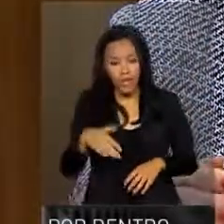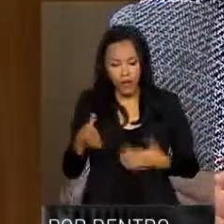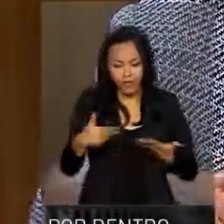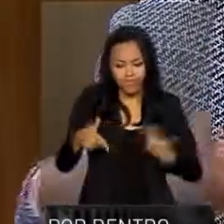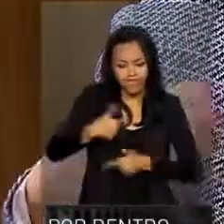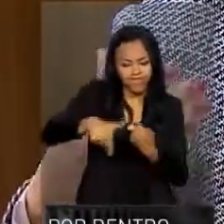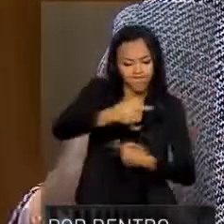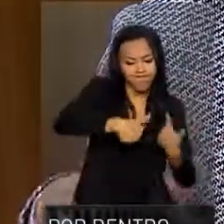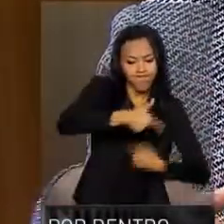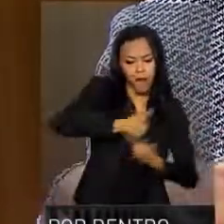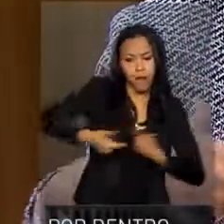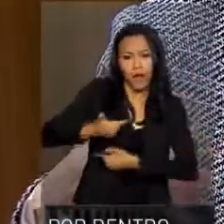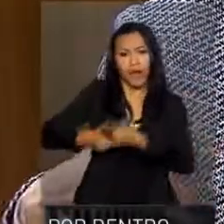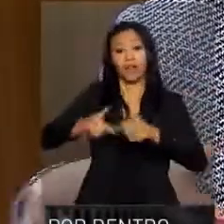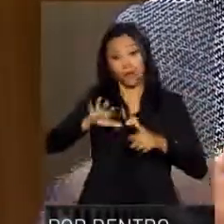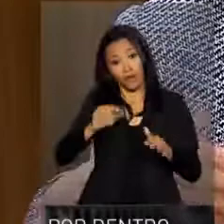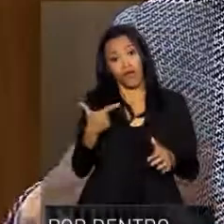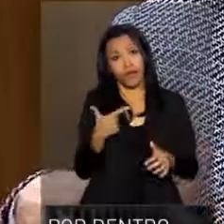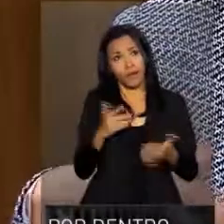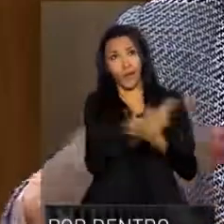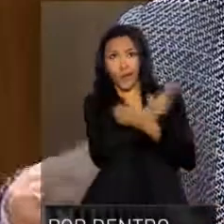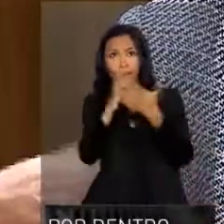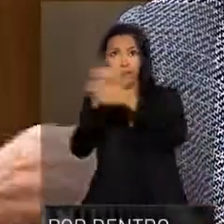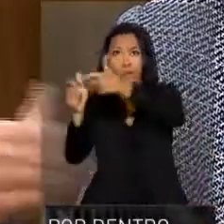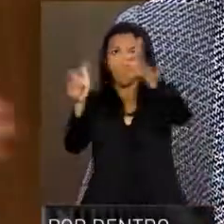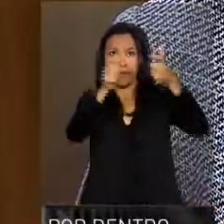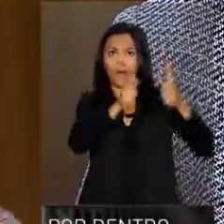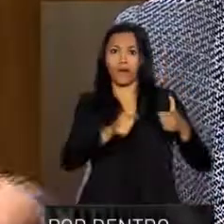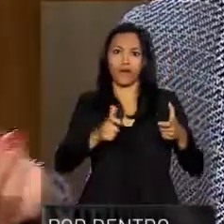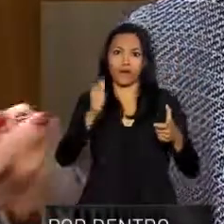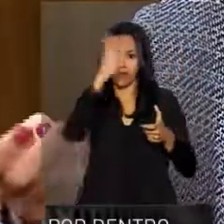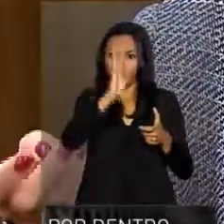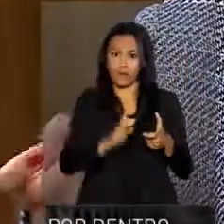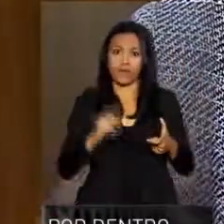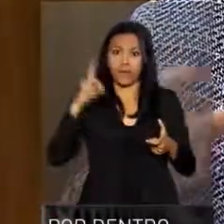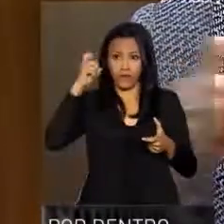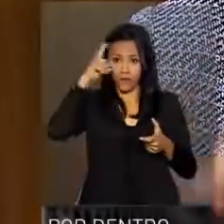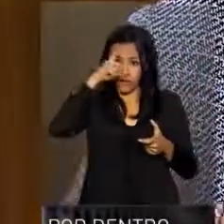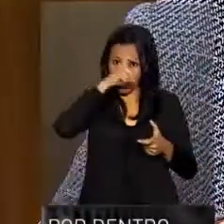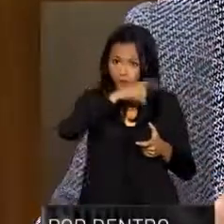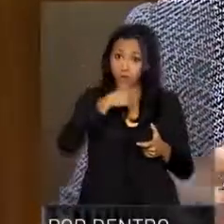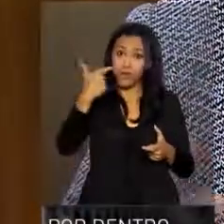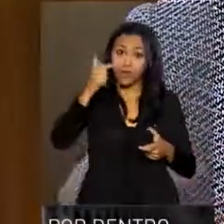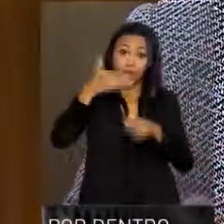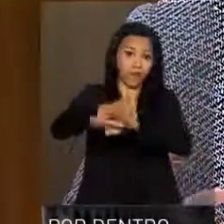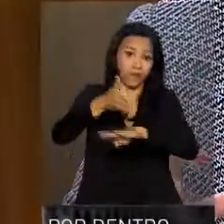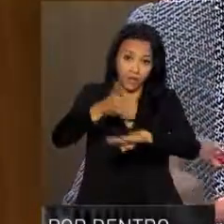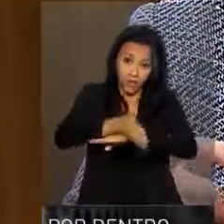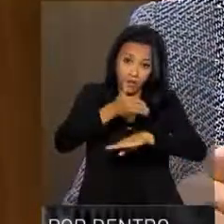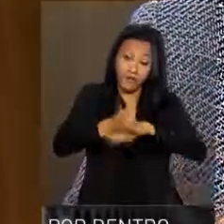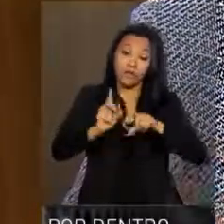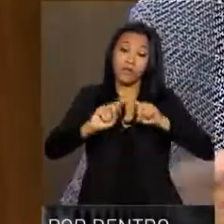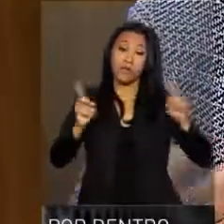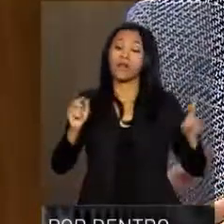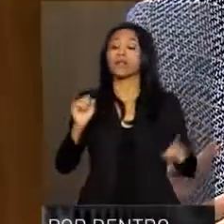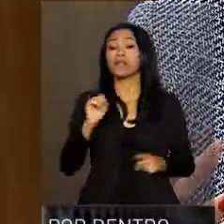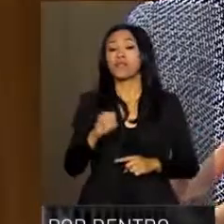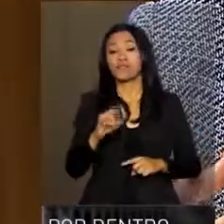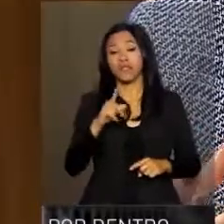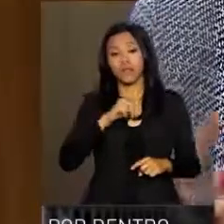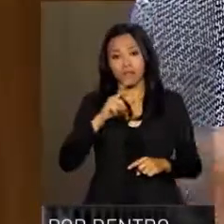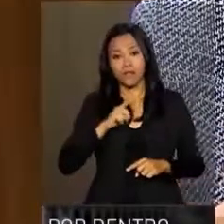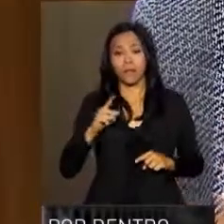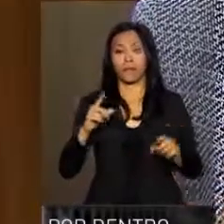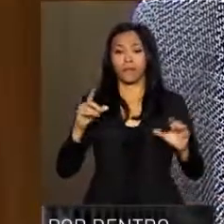lugares do brasil dependendo da sua da realidade que você tem muito mais dificuldade de acesso mas se você tiver uma rede articulada